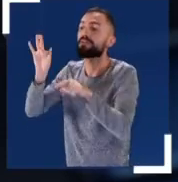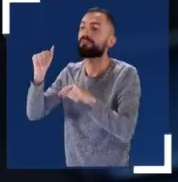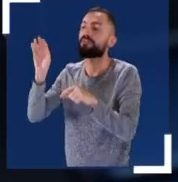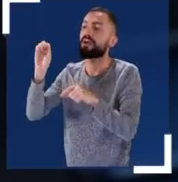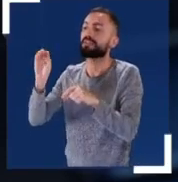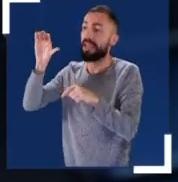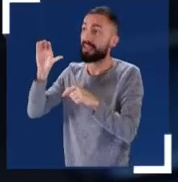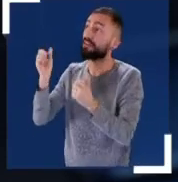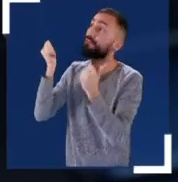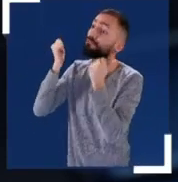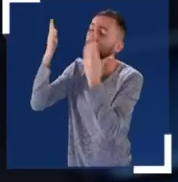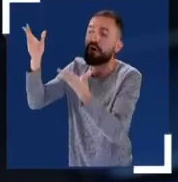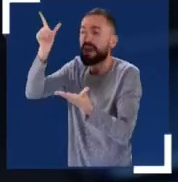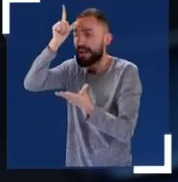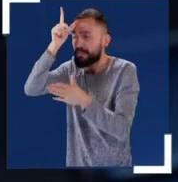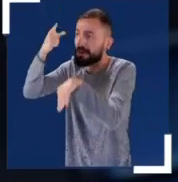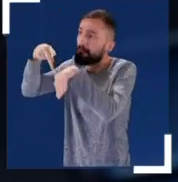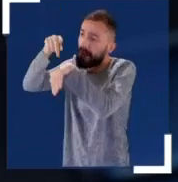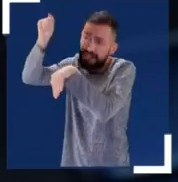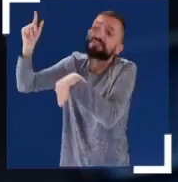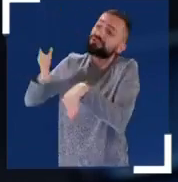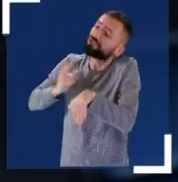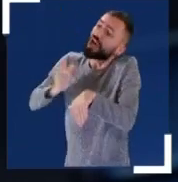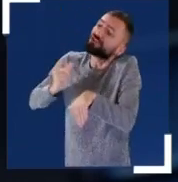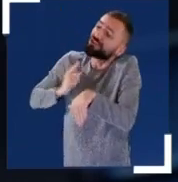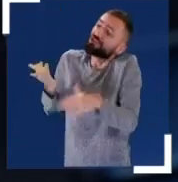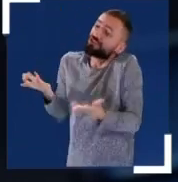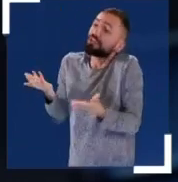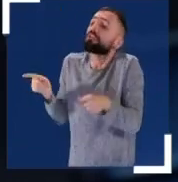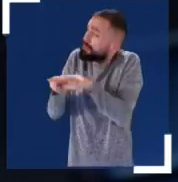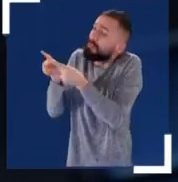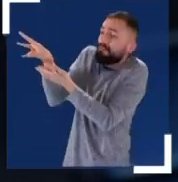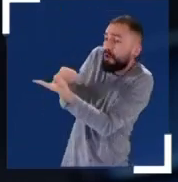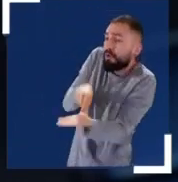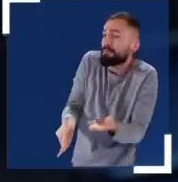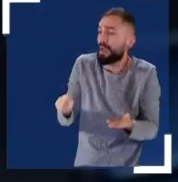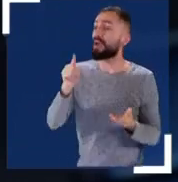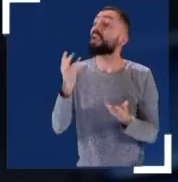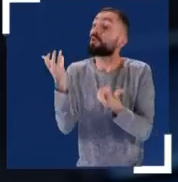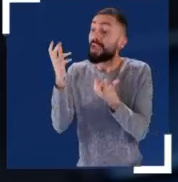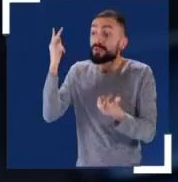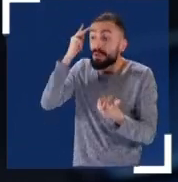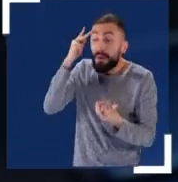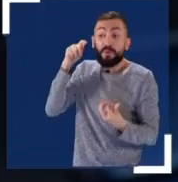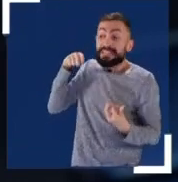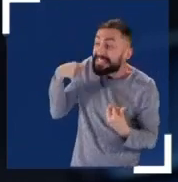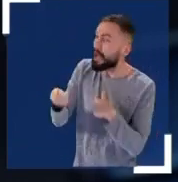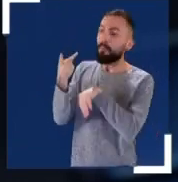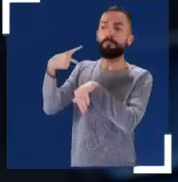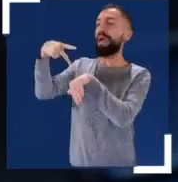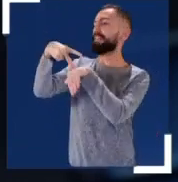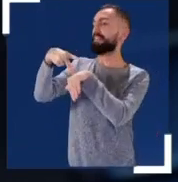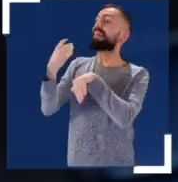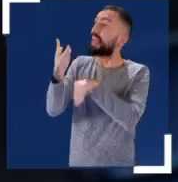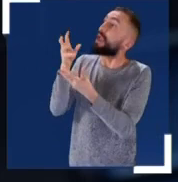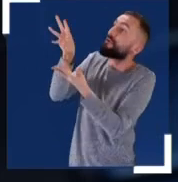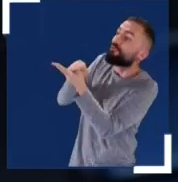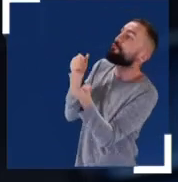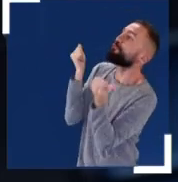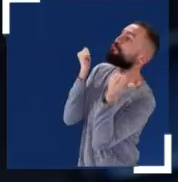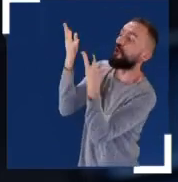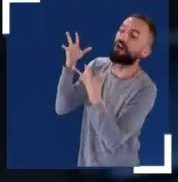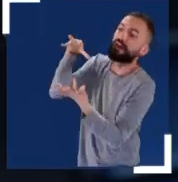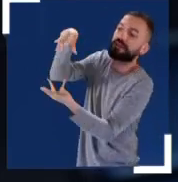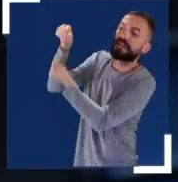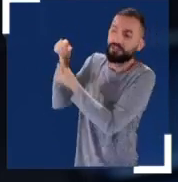países civilizados como a Alemanha. E eu quero, Márcio, que São Paulo seja uma nação, seja um país, e que busque modelos internacionais, sim. Sempre